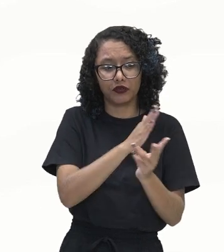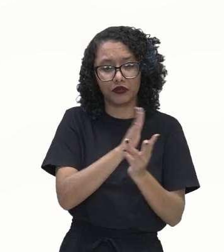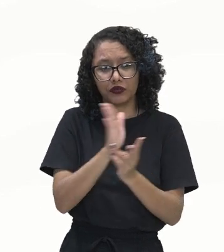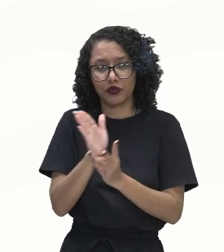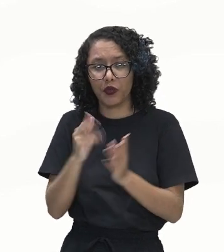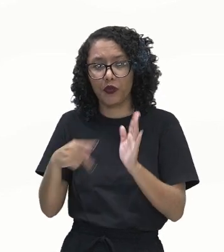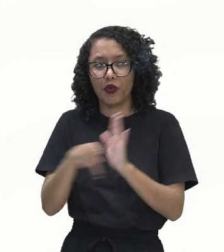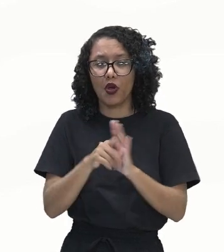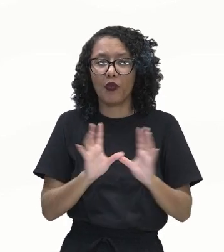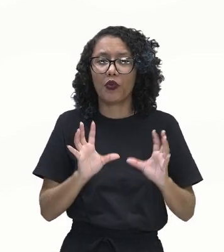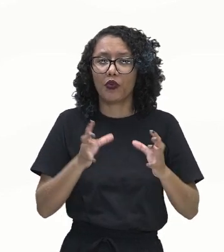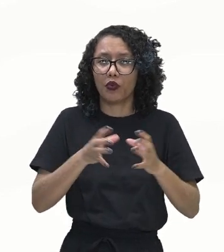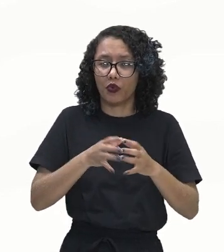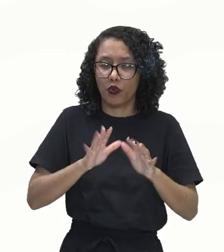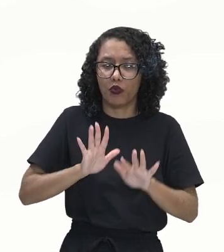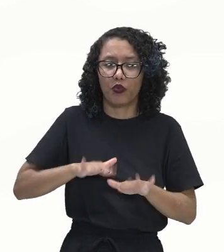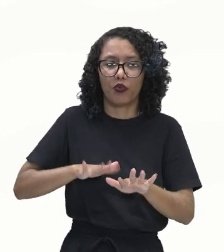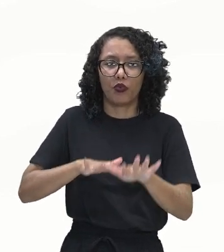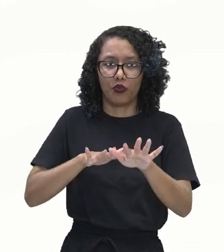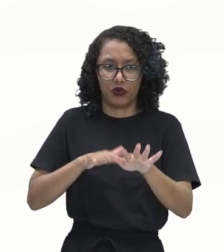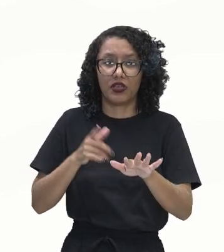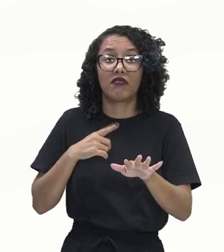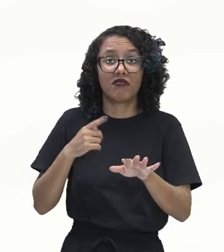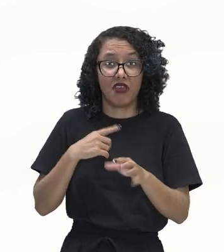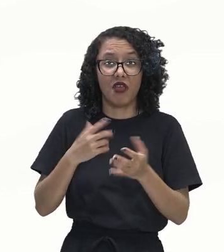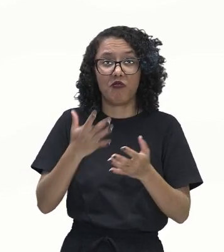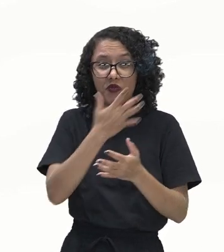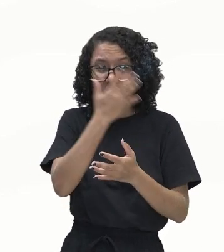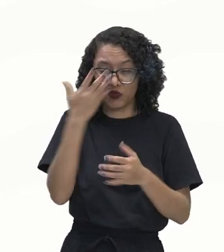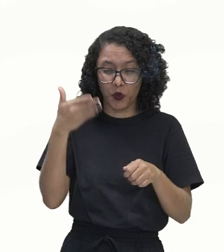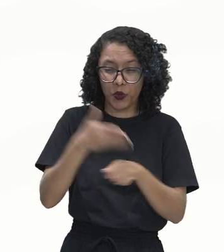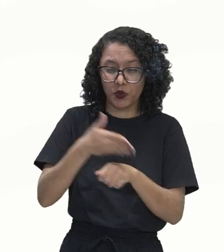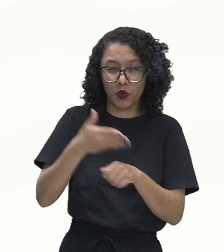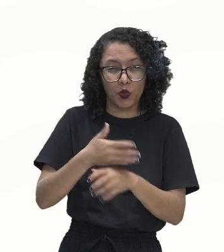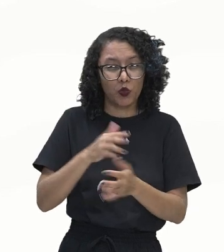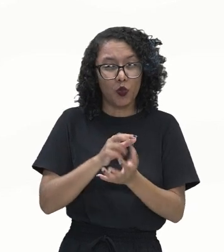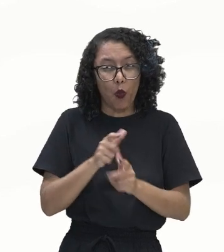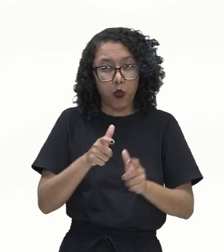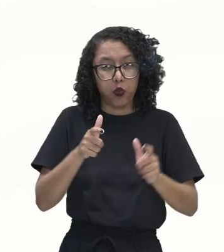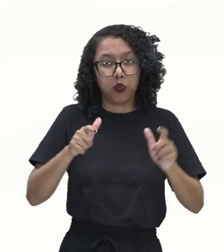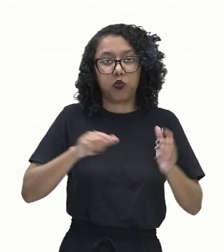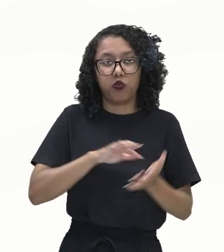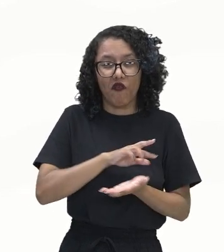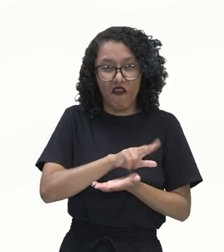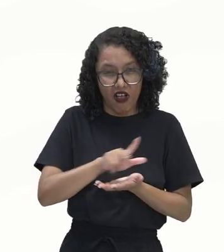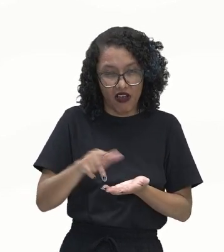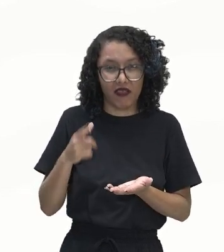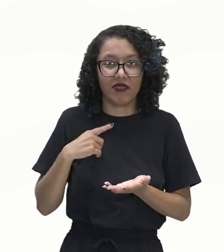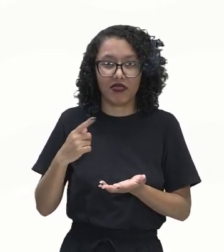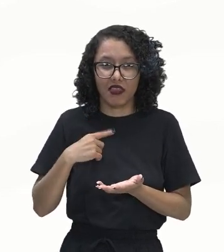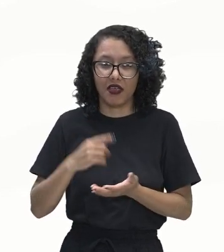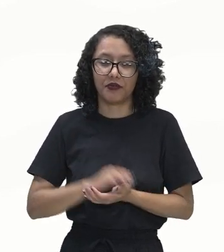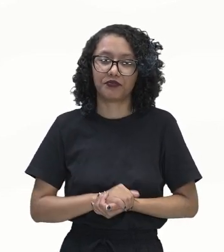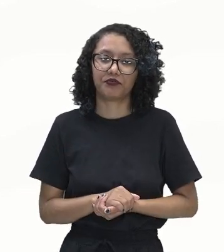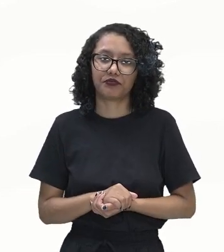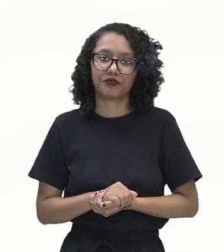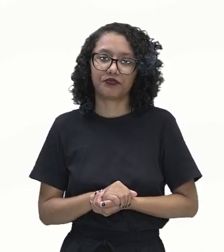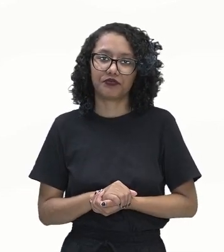uma grande quantidade de pessoas. Então, nós vamos ter líderes representando